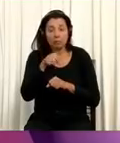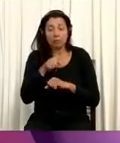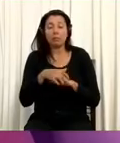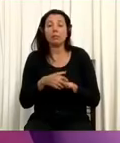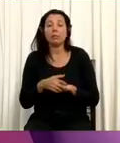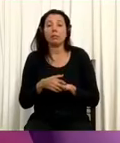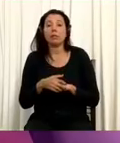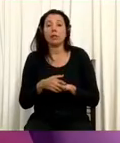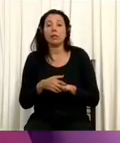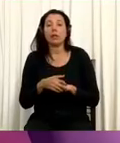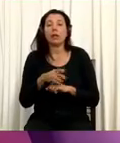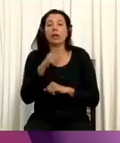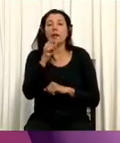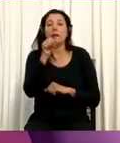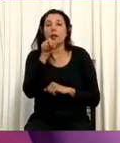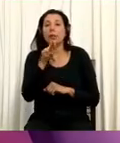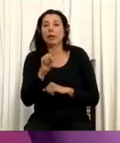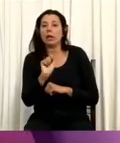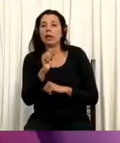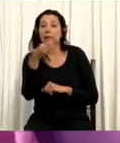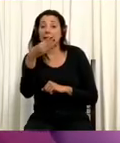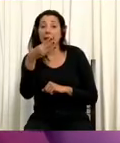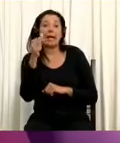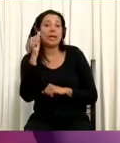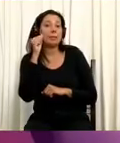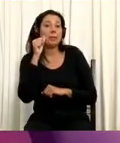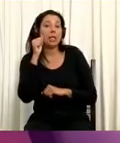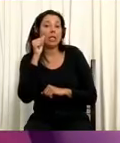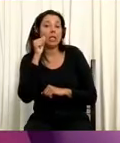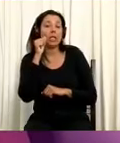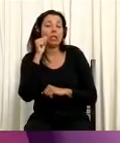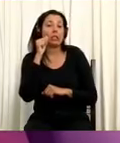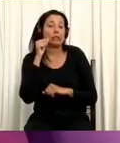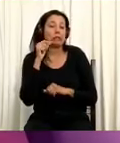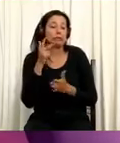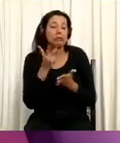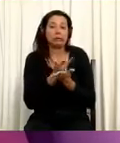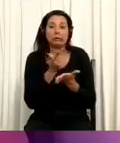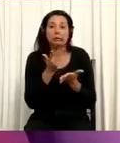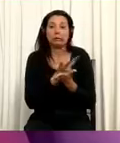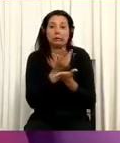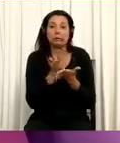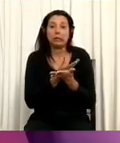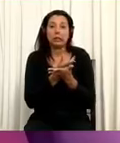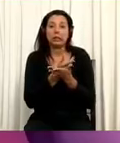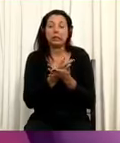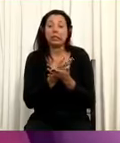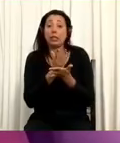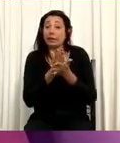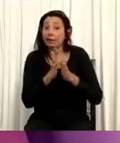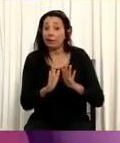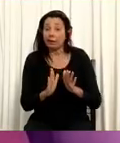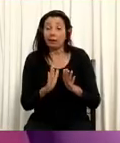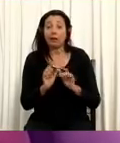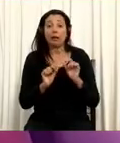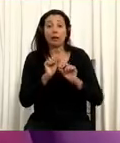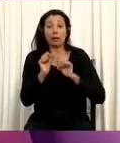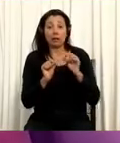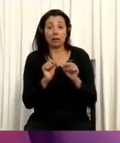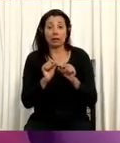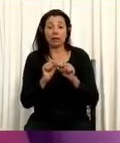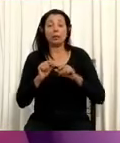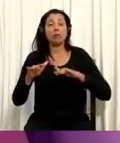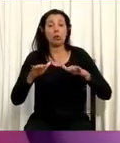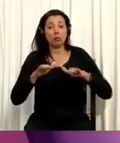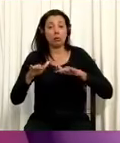do Parque Três Meninas, que é um parque ameaçado de ser extinto, e devido a esse movimento